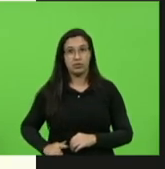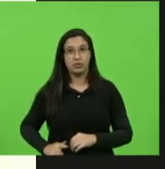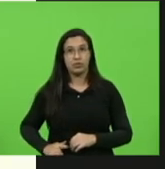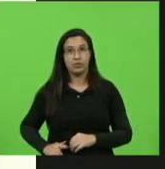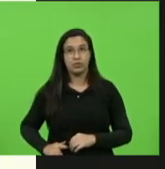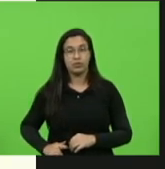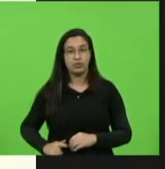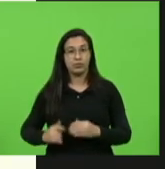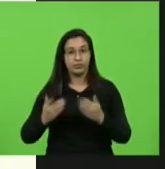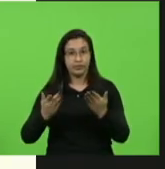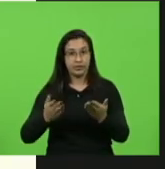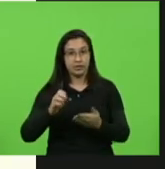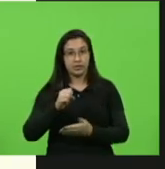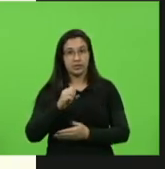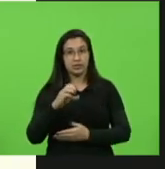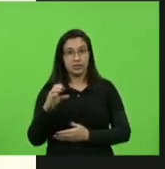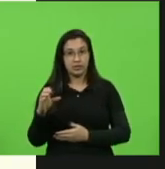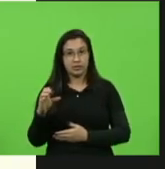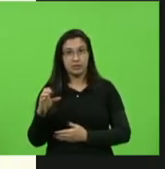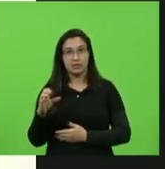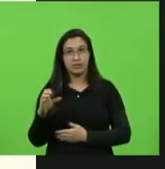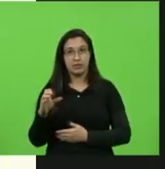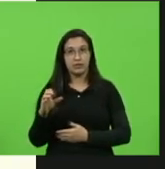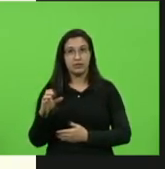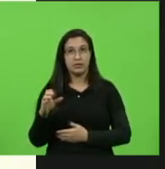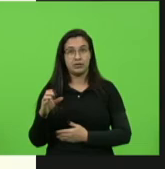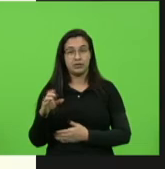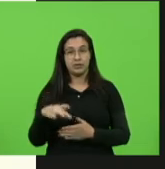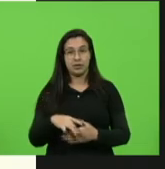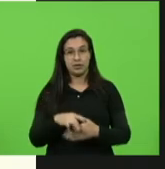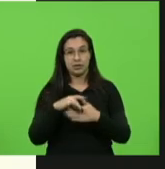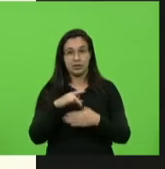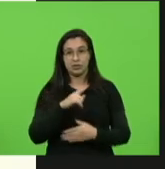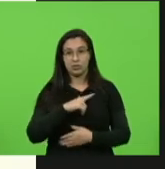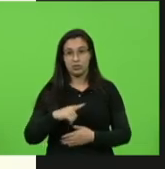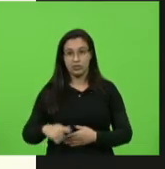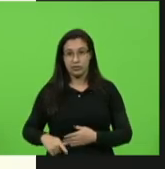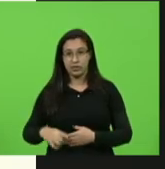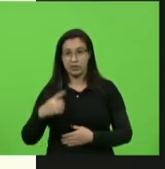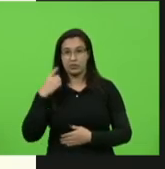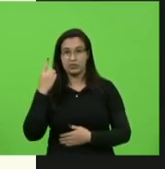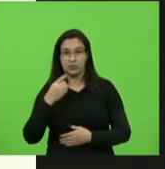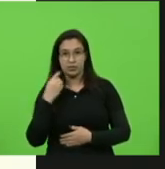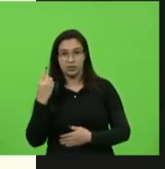Governador de Santa Catarina, líder do governo, senhores deputados,